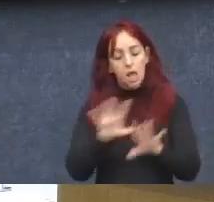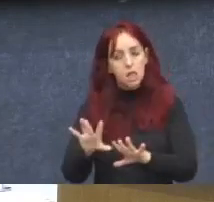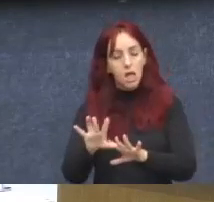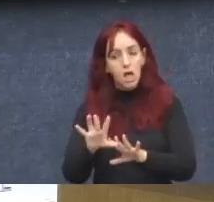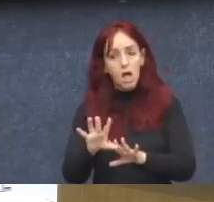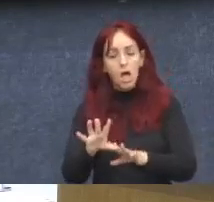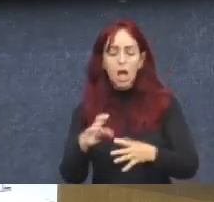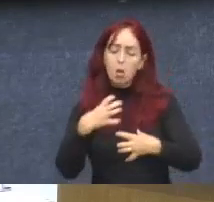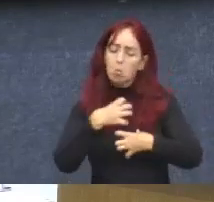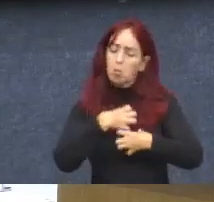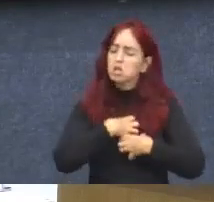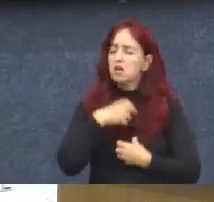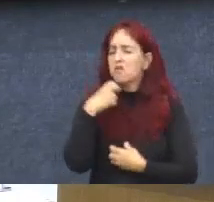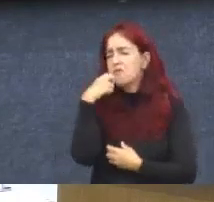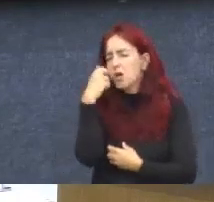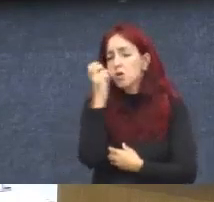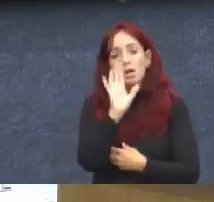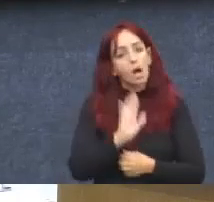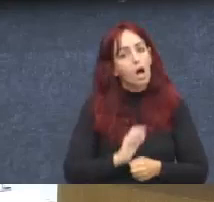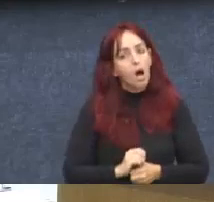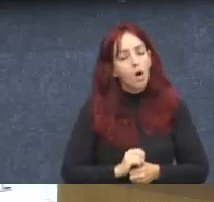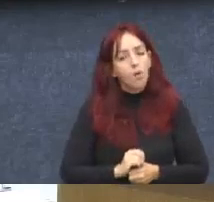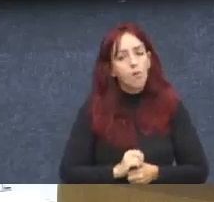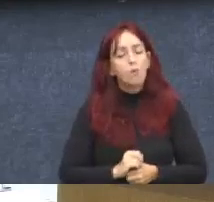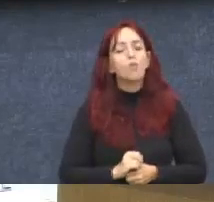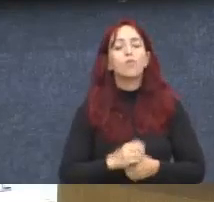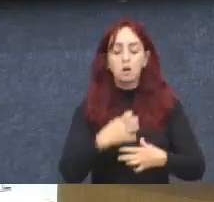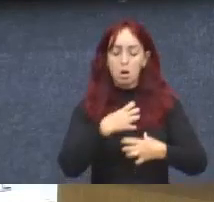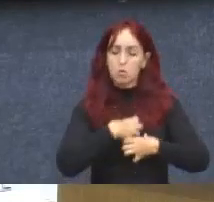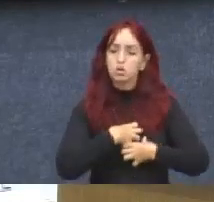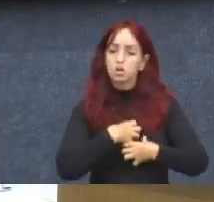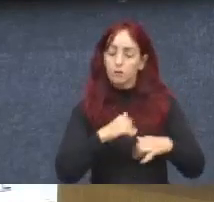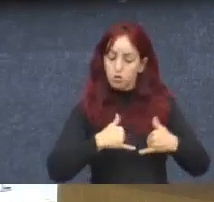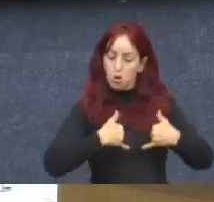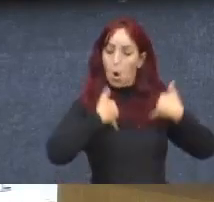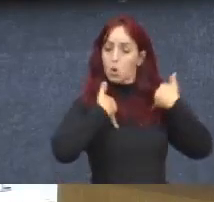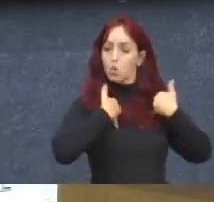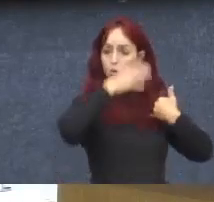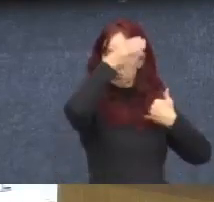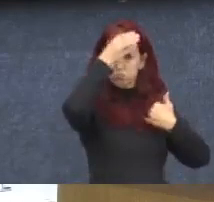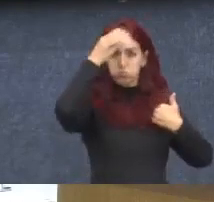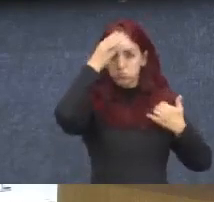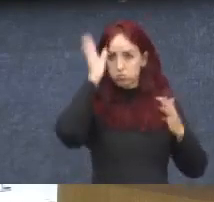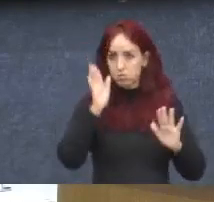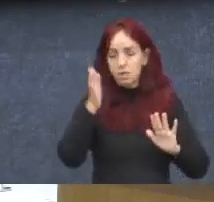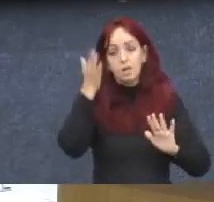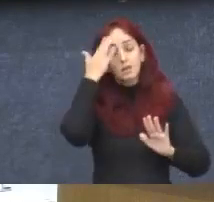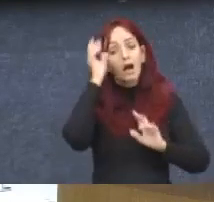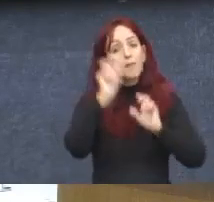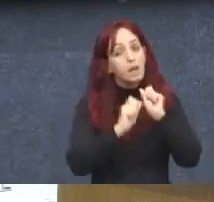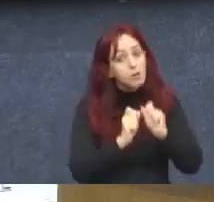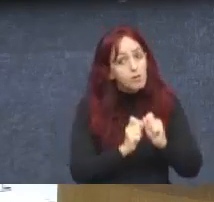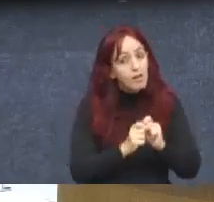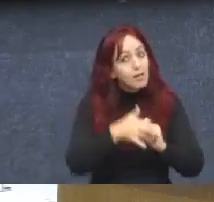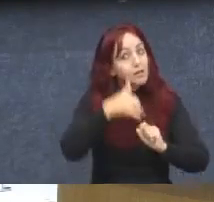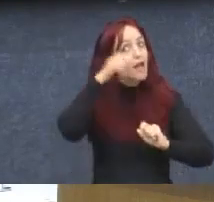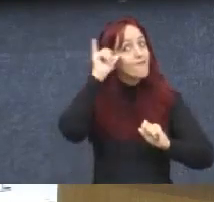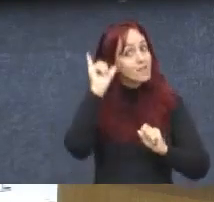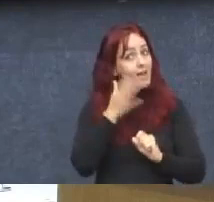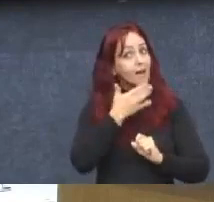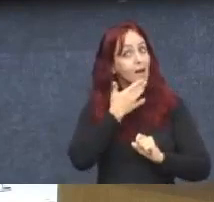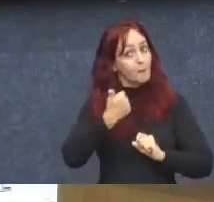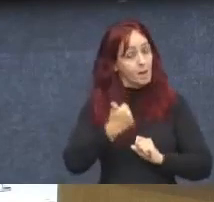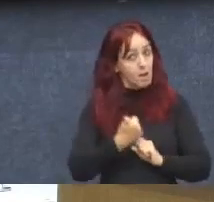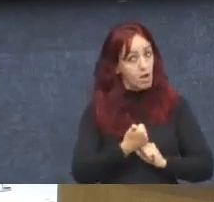vergonha, é motivo de orgulho para essa casa. E, sabendo que prevenir é melhor do que remediar,